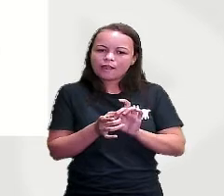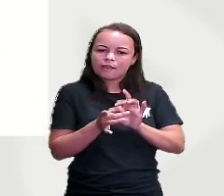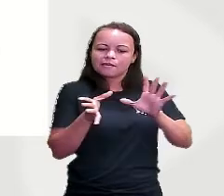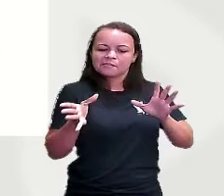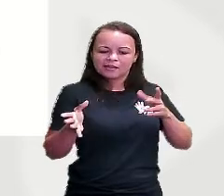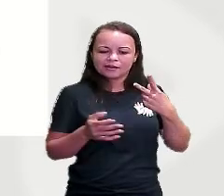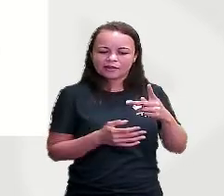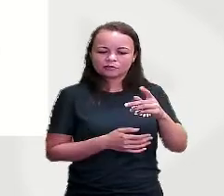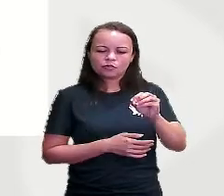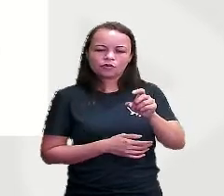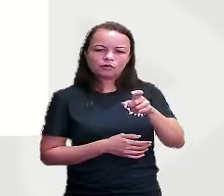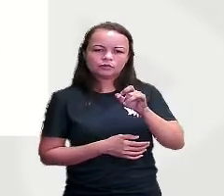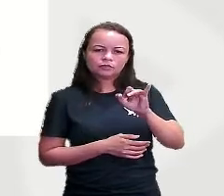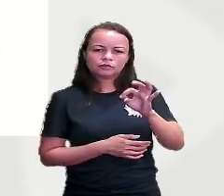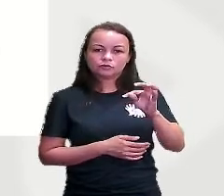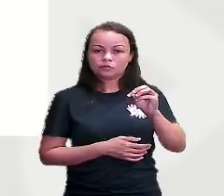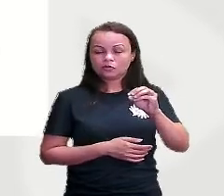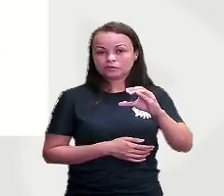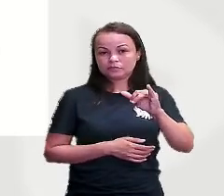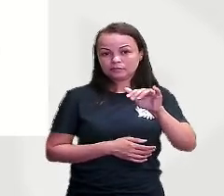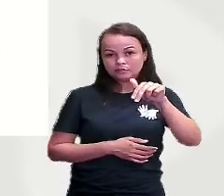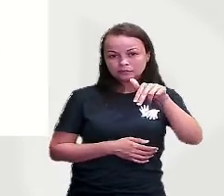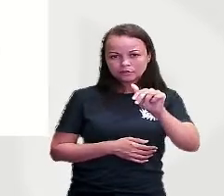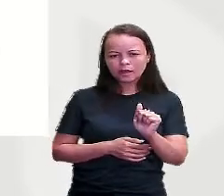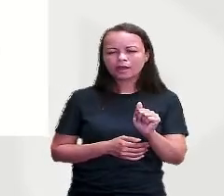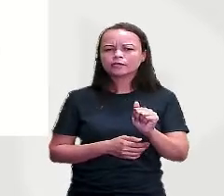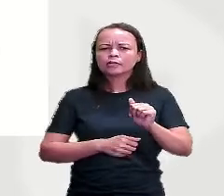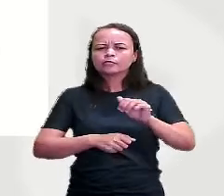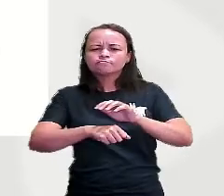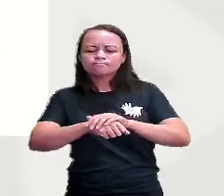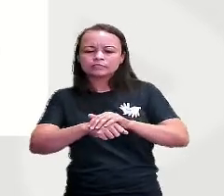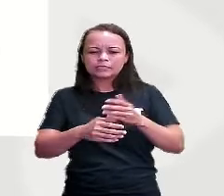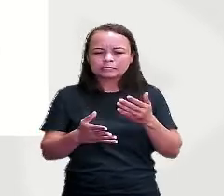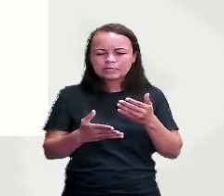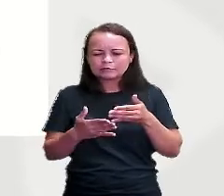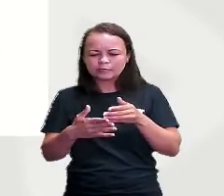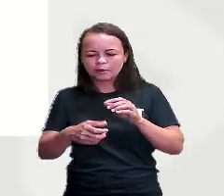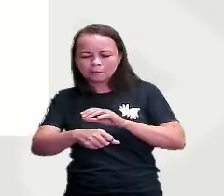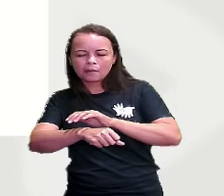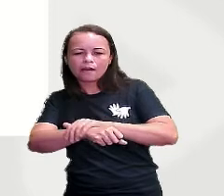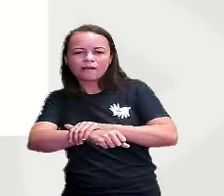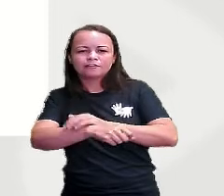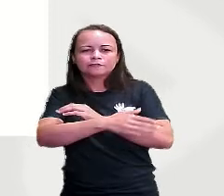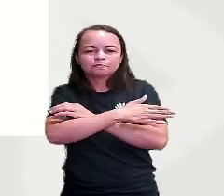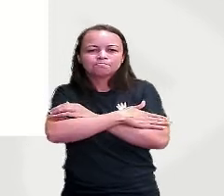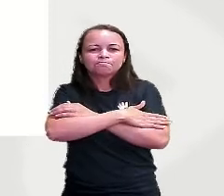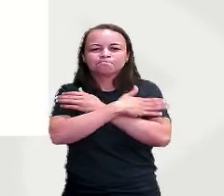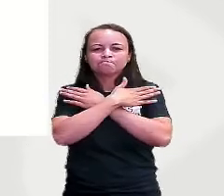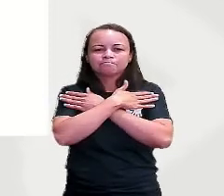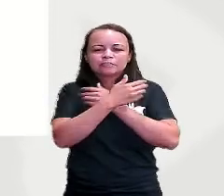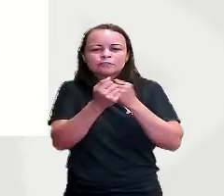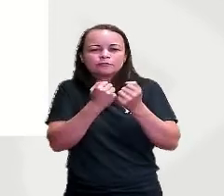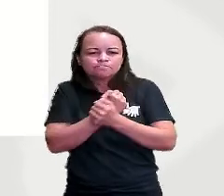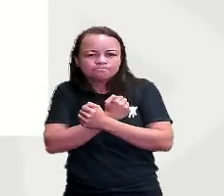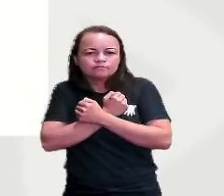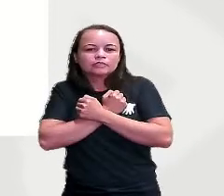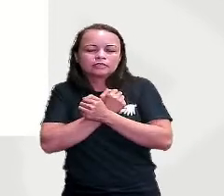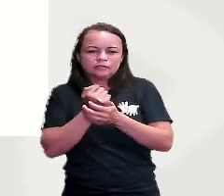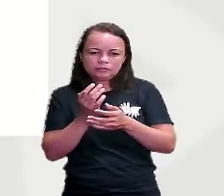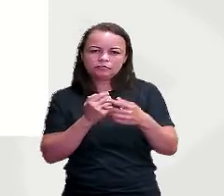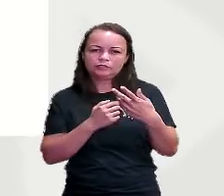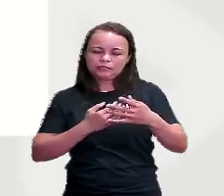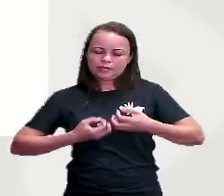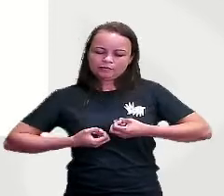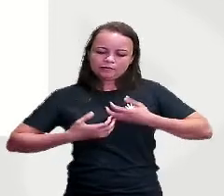Então, quando você fala com alguém e dá toques leves, sem ser invasivo, sem ser inconveniente, você já está promovendo essa liberação de